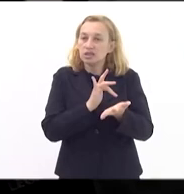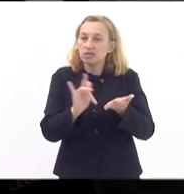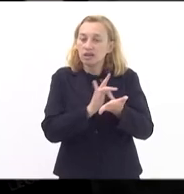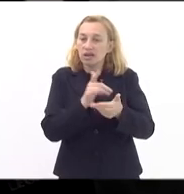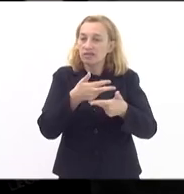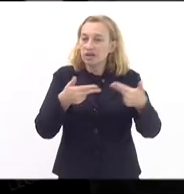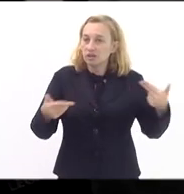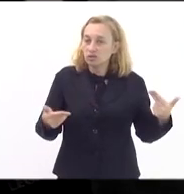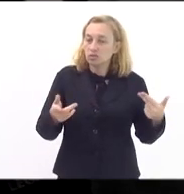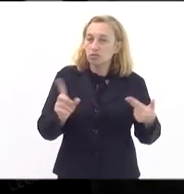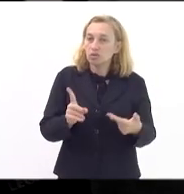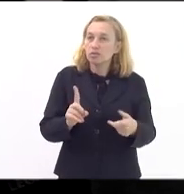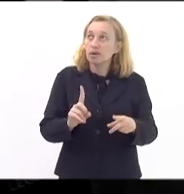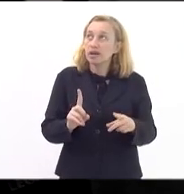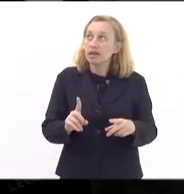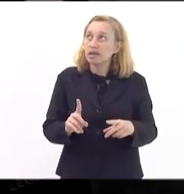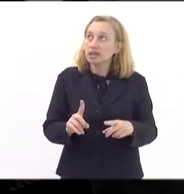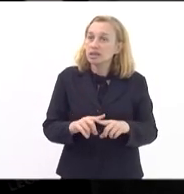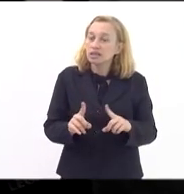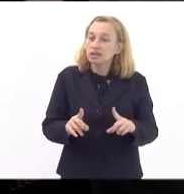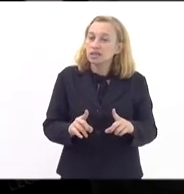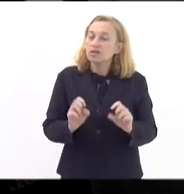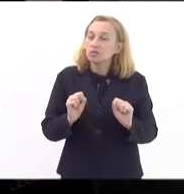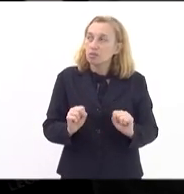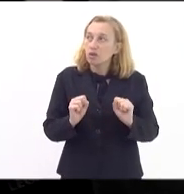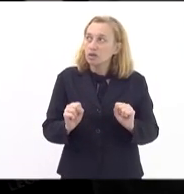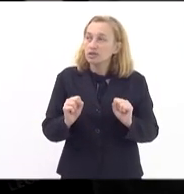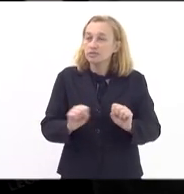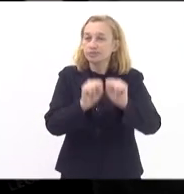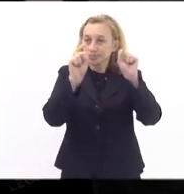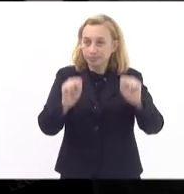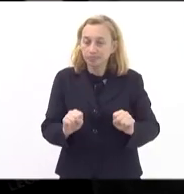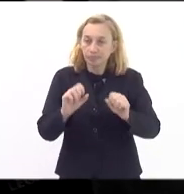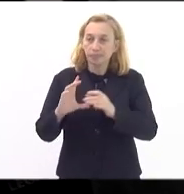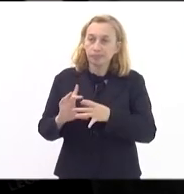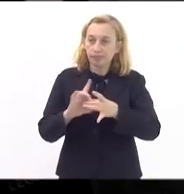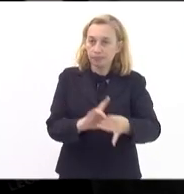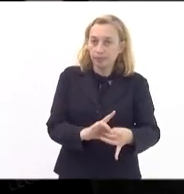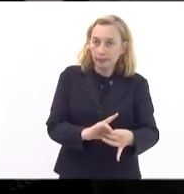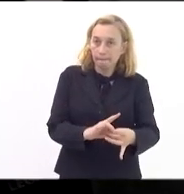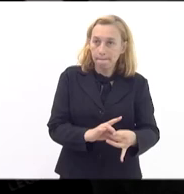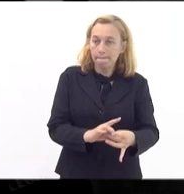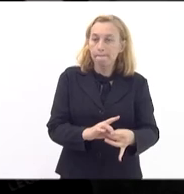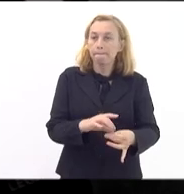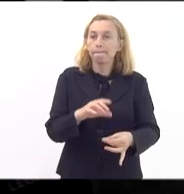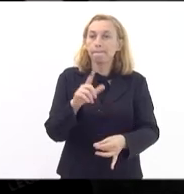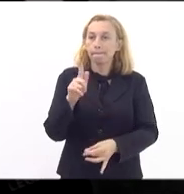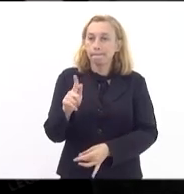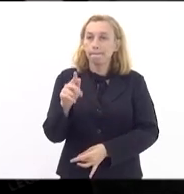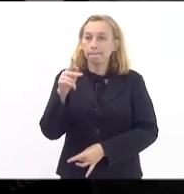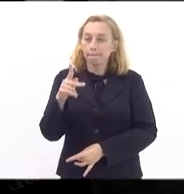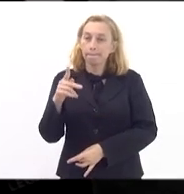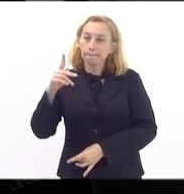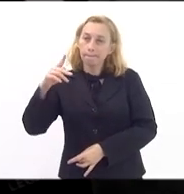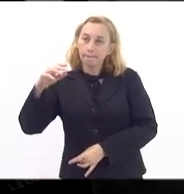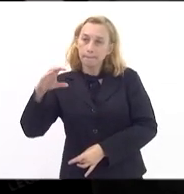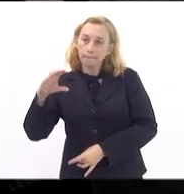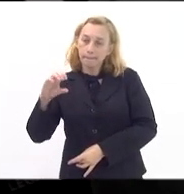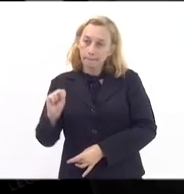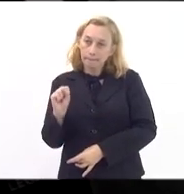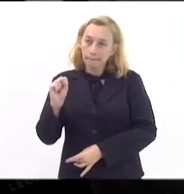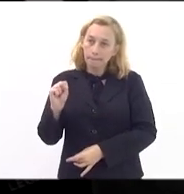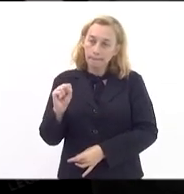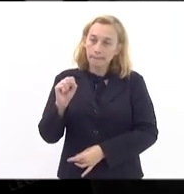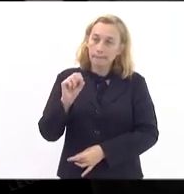várias coisas não é isso mas você pode ter sistemas ligado a a g Oi Erick só que é um